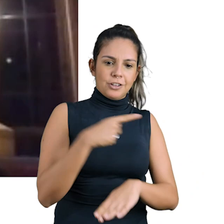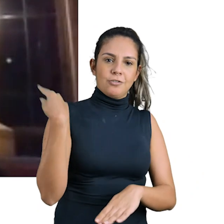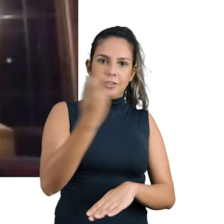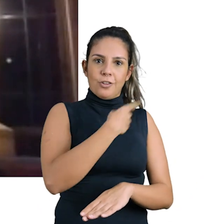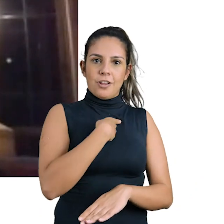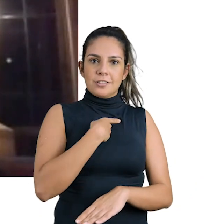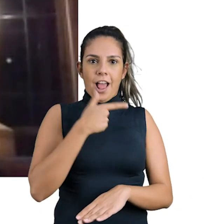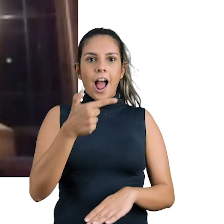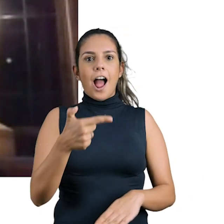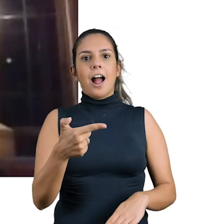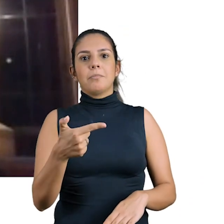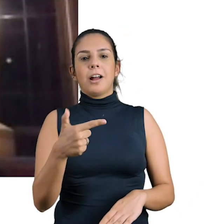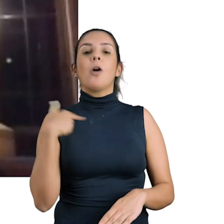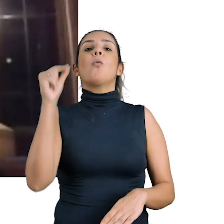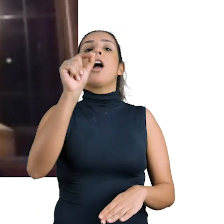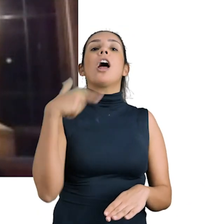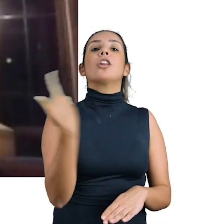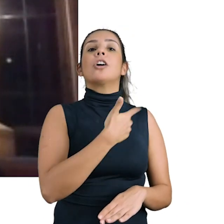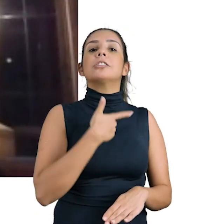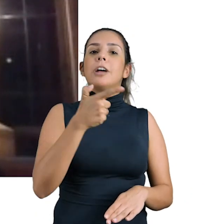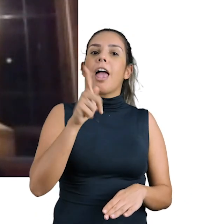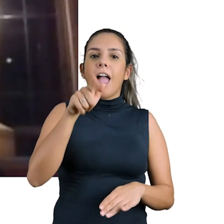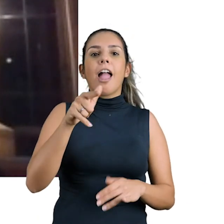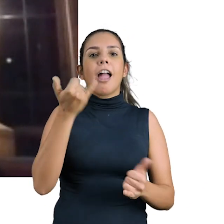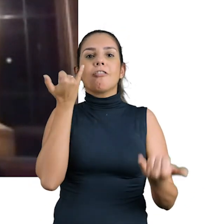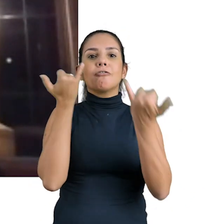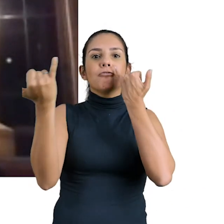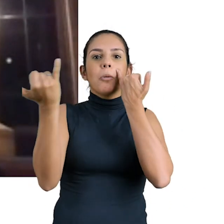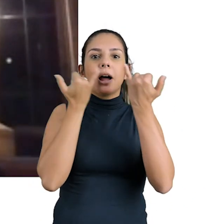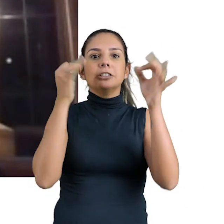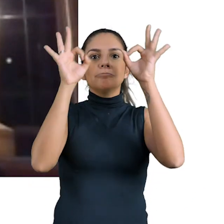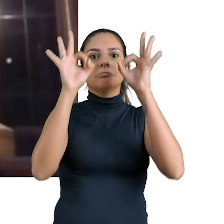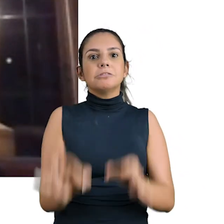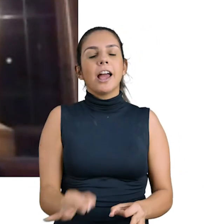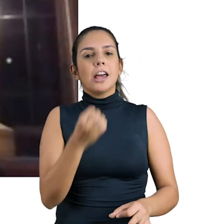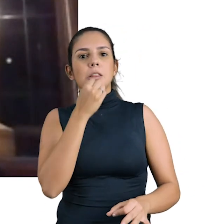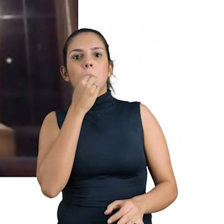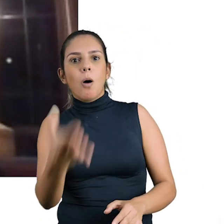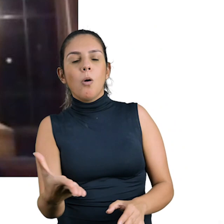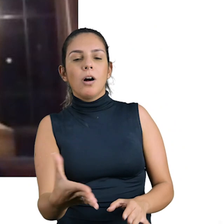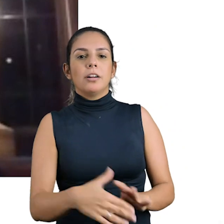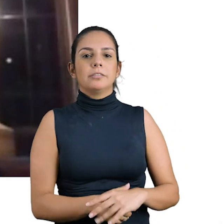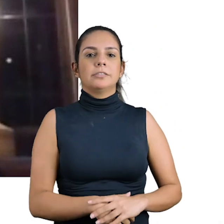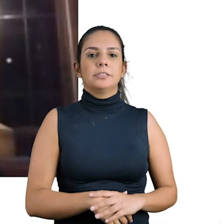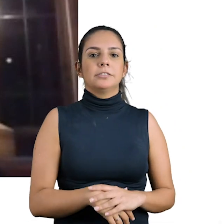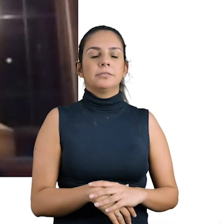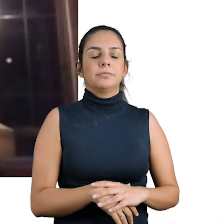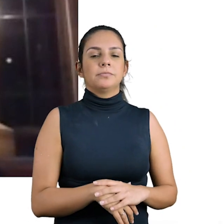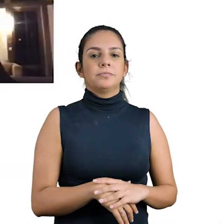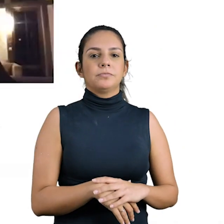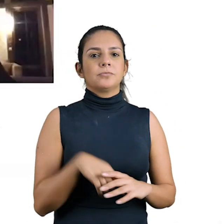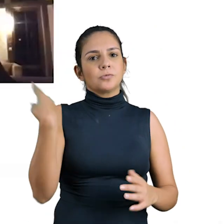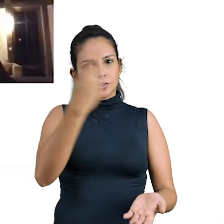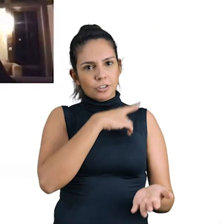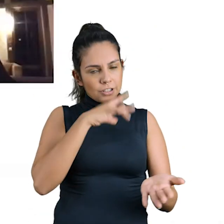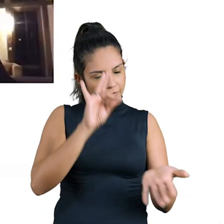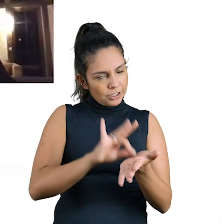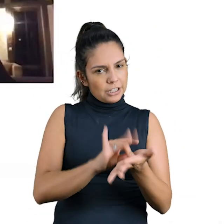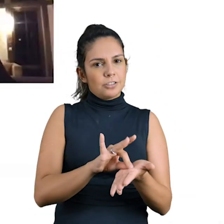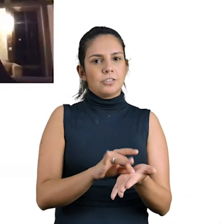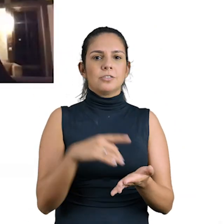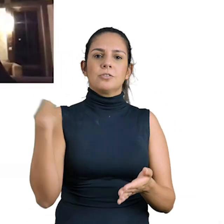gente tem que invadir com a nossa arma, né? Qual que é a nossa arma? A informação de qualidade. Ou seja, e a